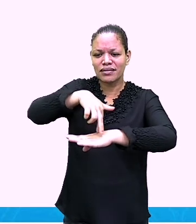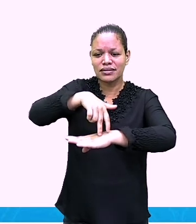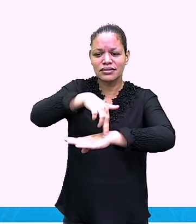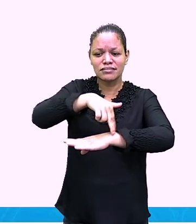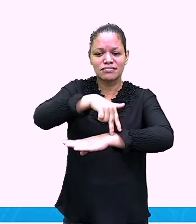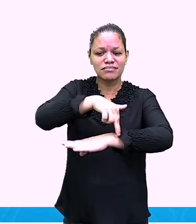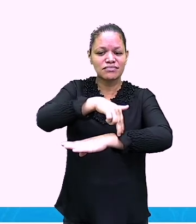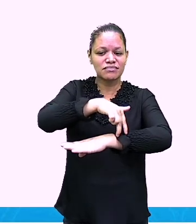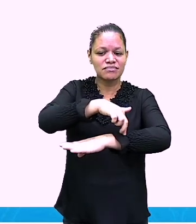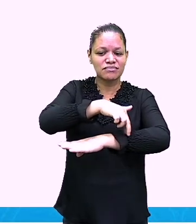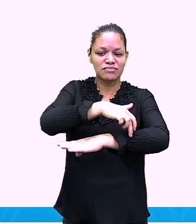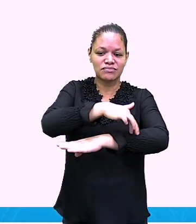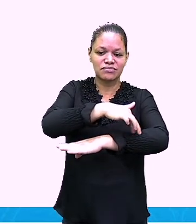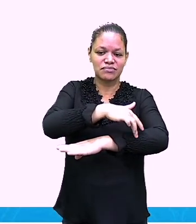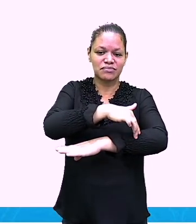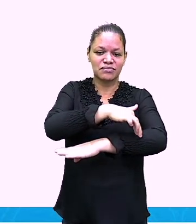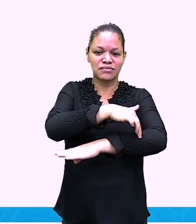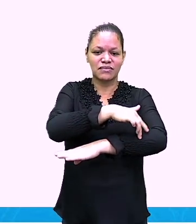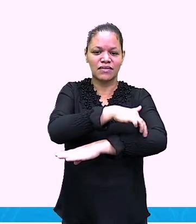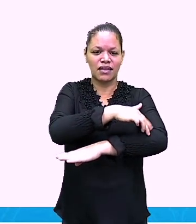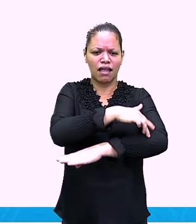pinguelinha.